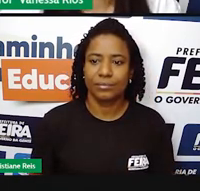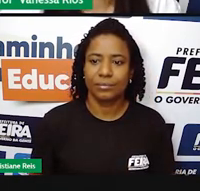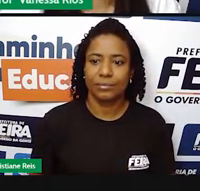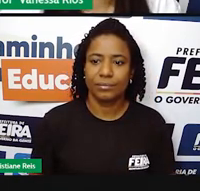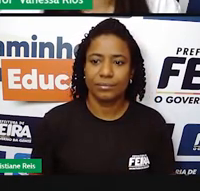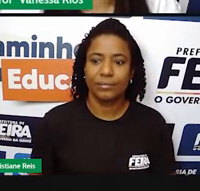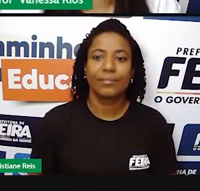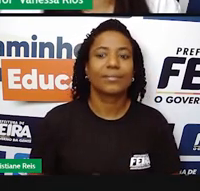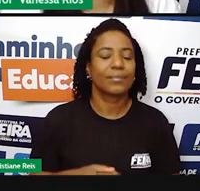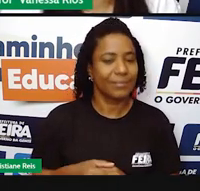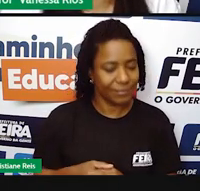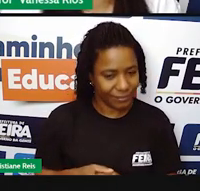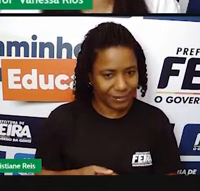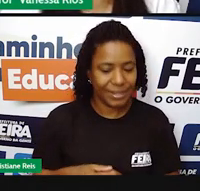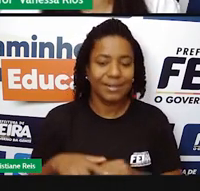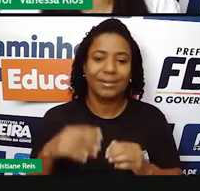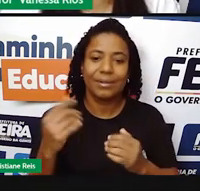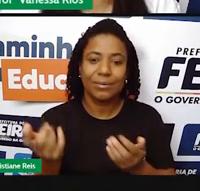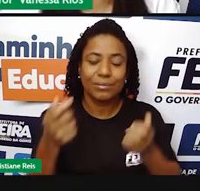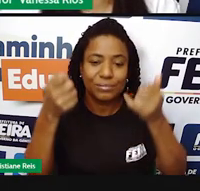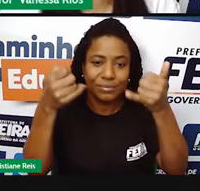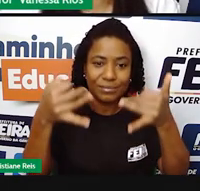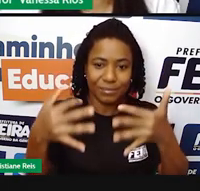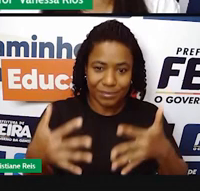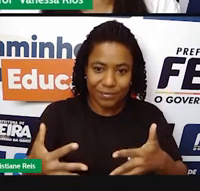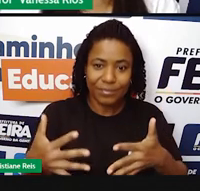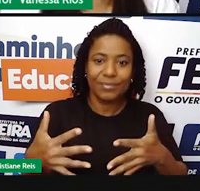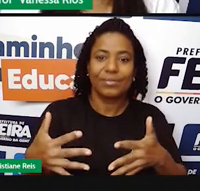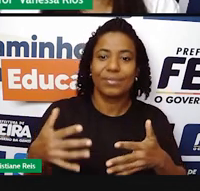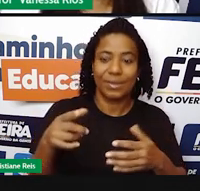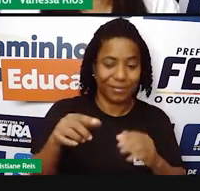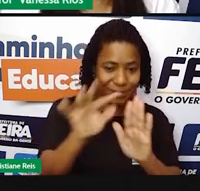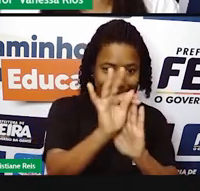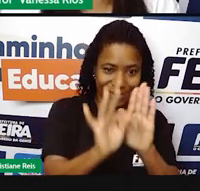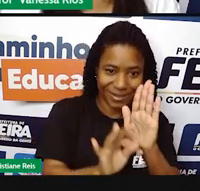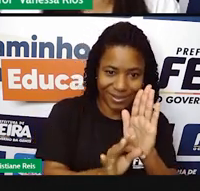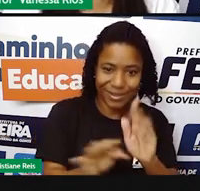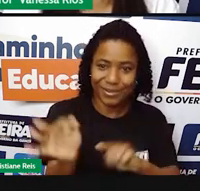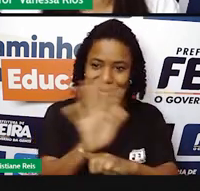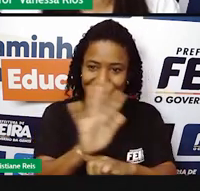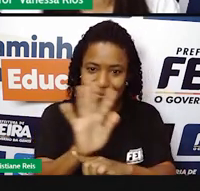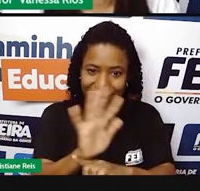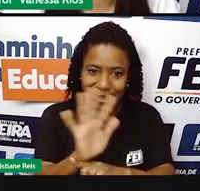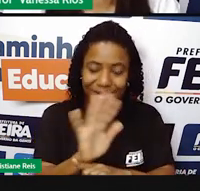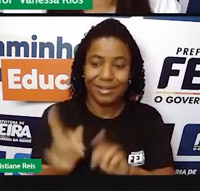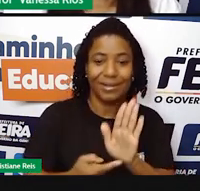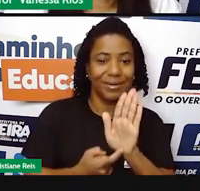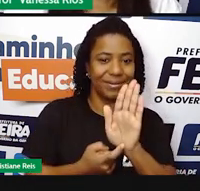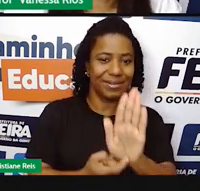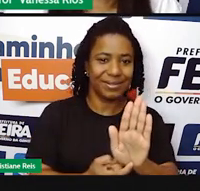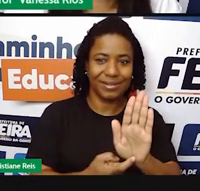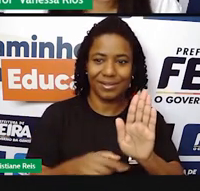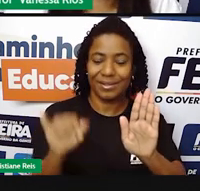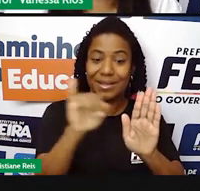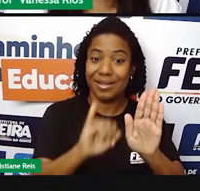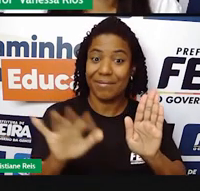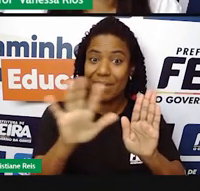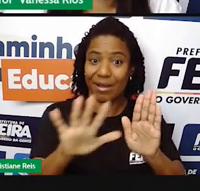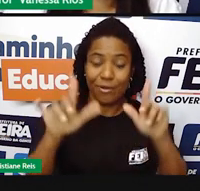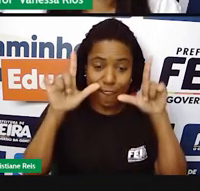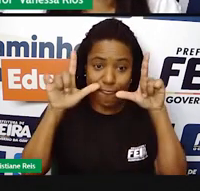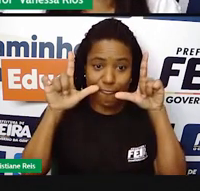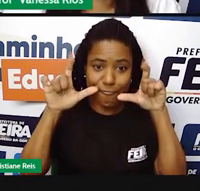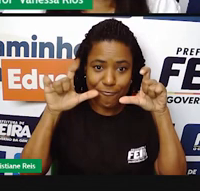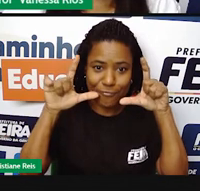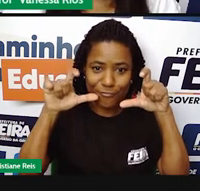Complementando também, né, as informações trazidas pelo texto, a gente já observa aí a apresentação de uma fotografia. E